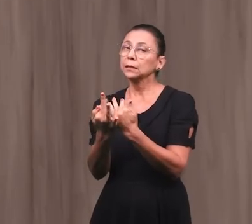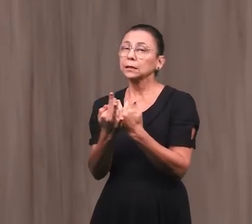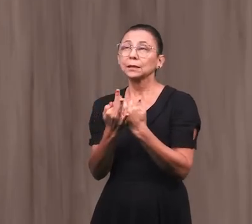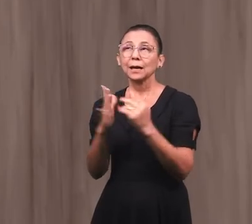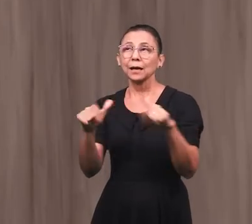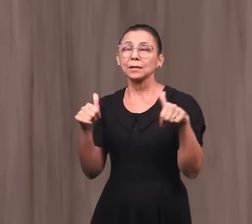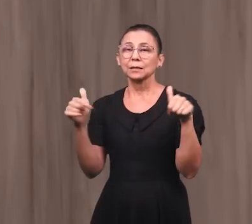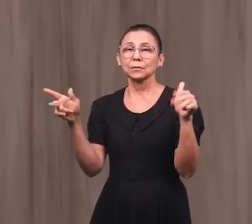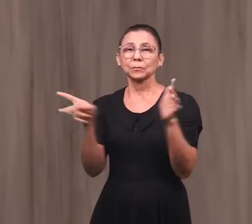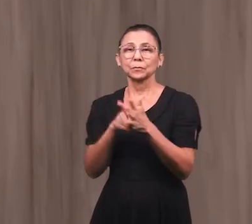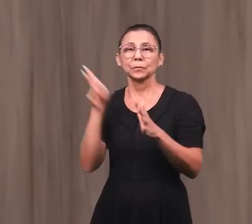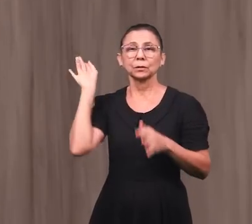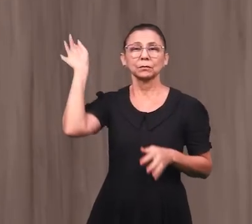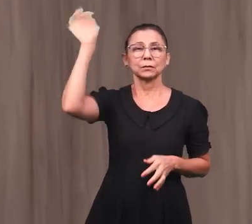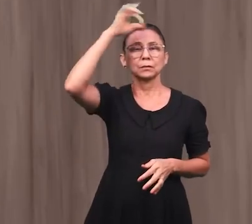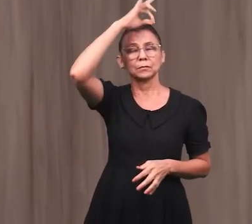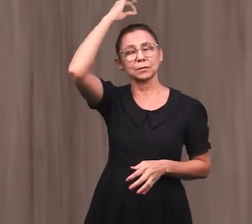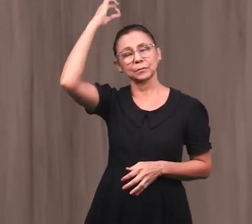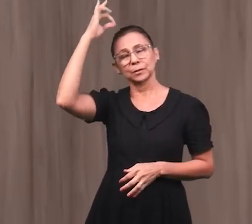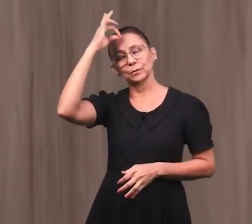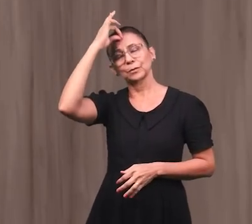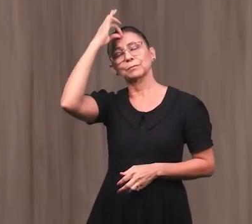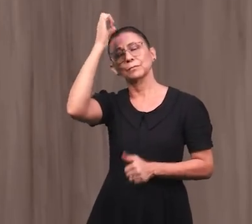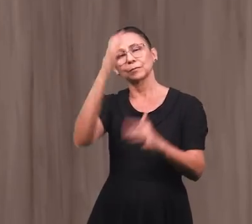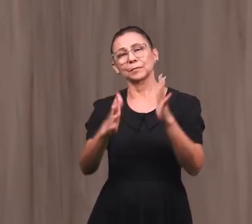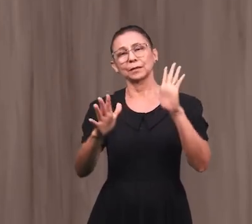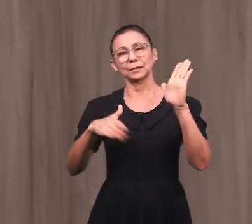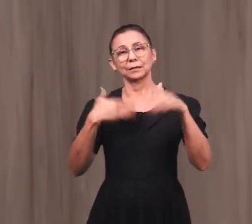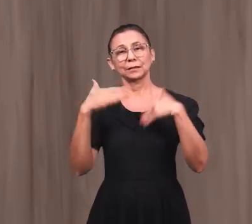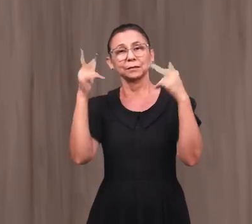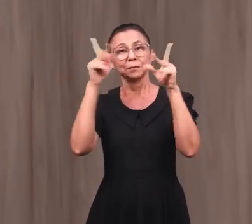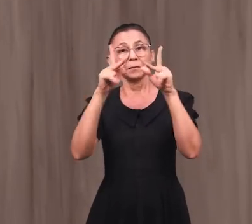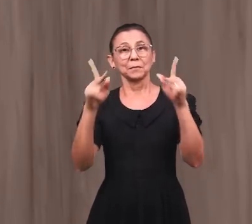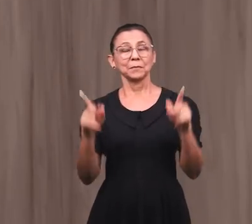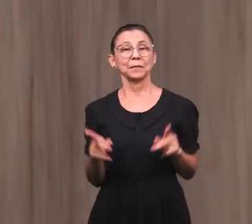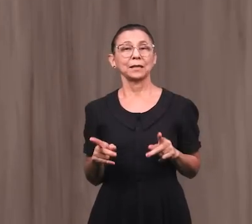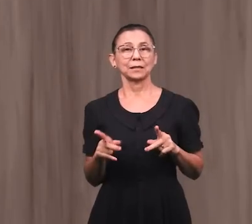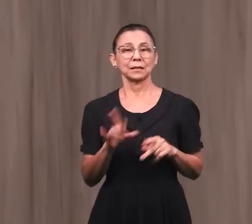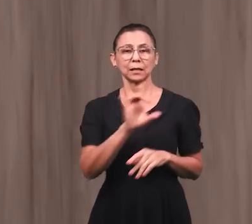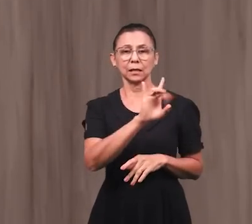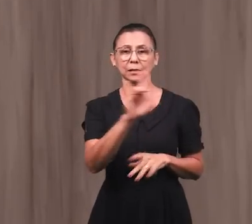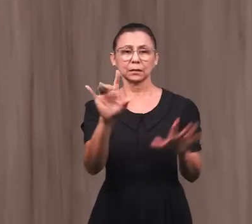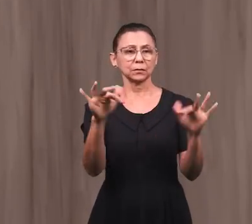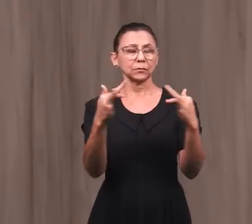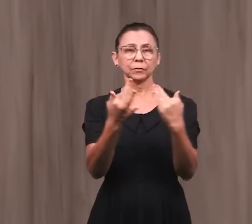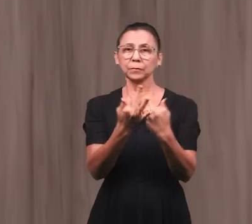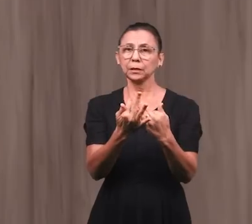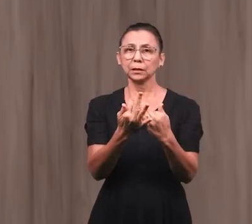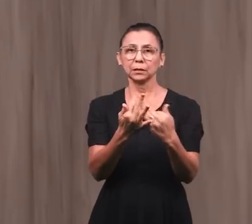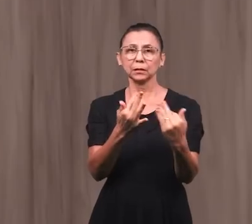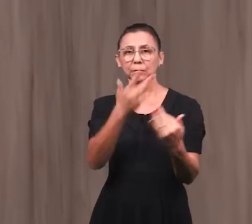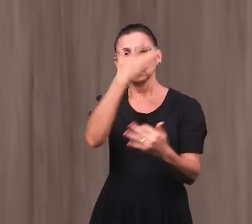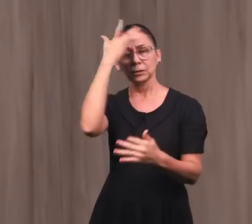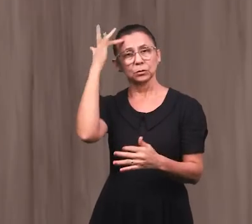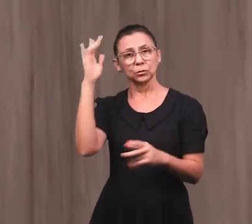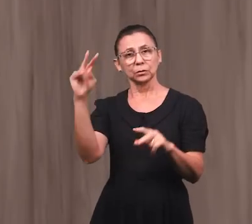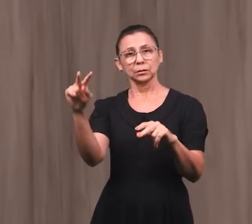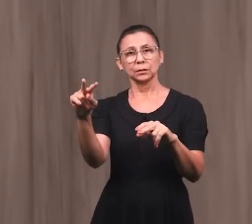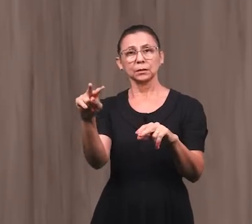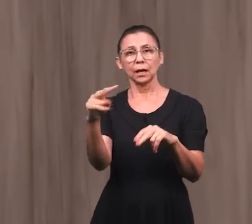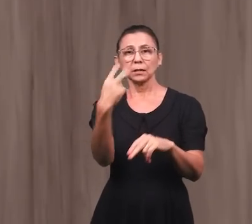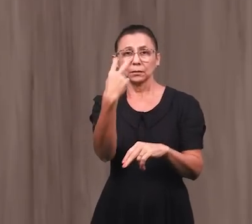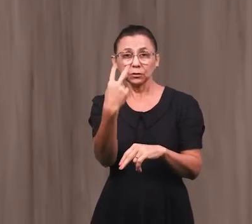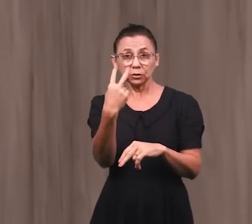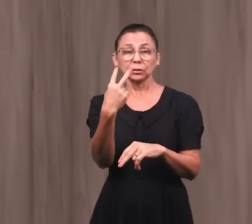a ação do Teu Santo Espírito possa trazer alegria, paz, refrigério a cada família, a cada vida nesta